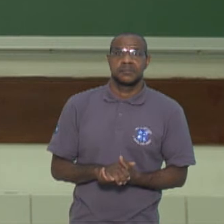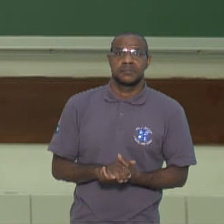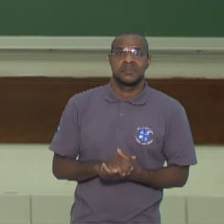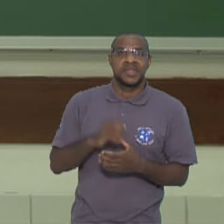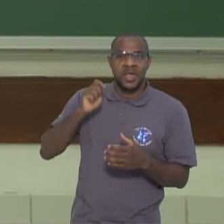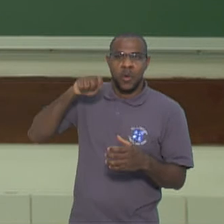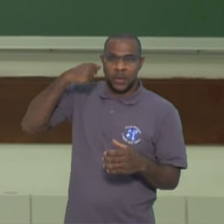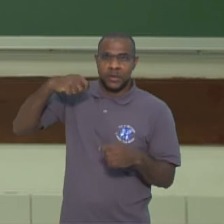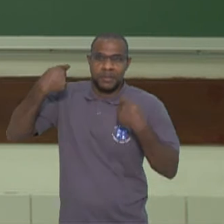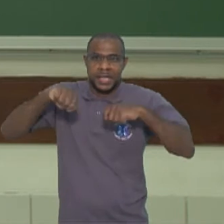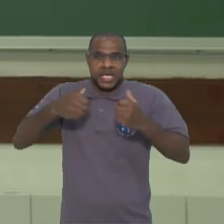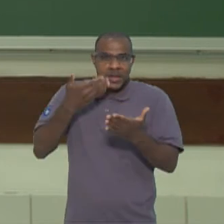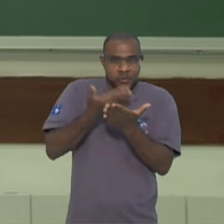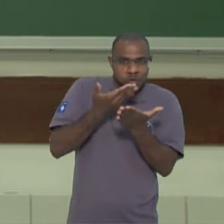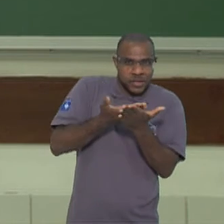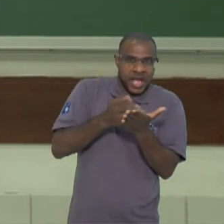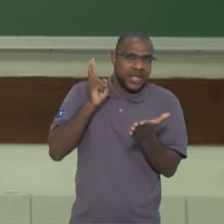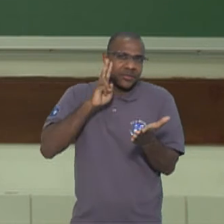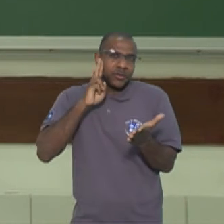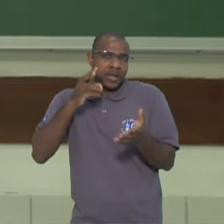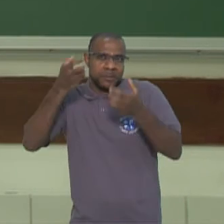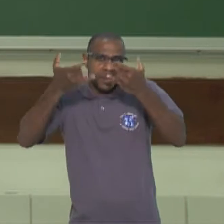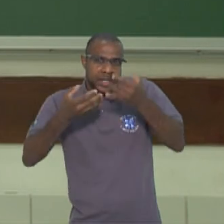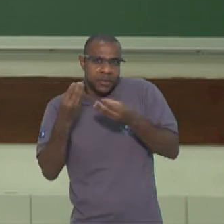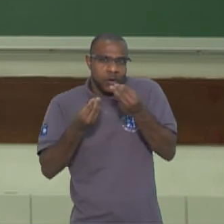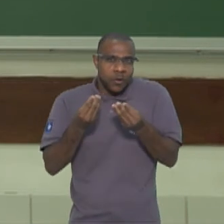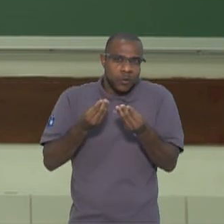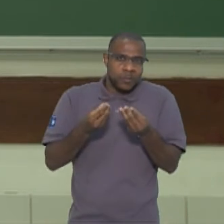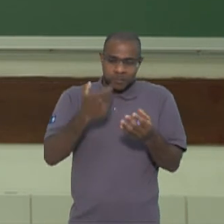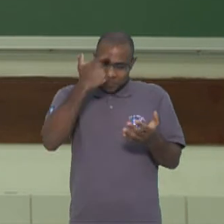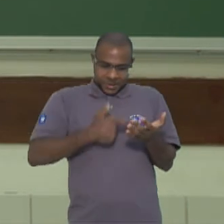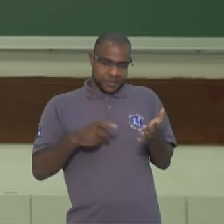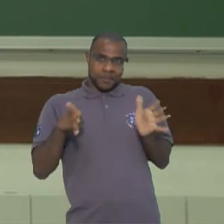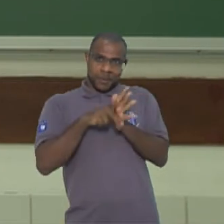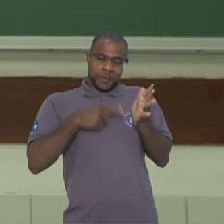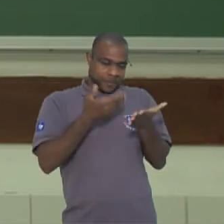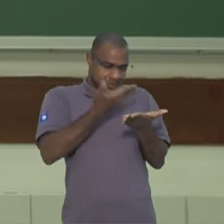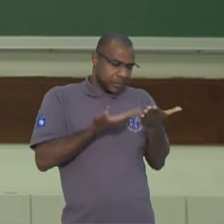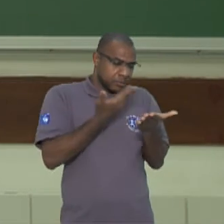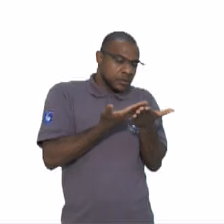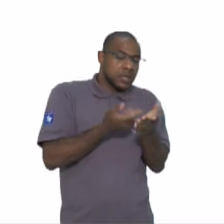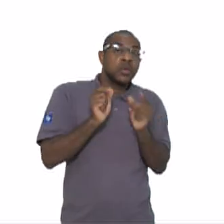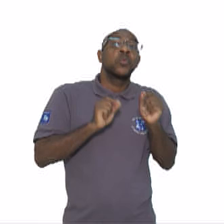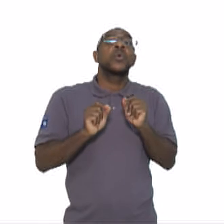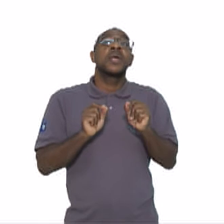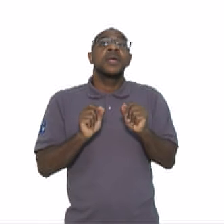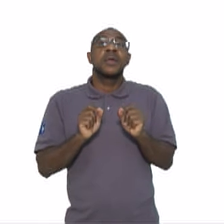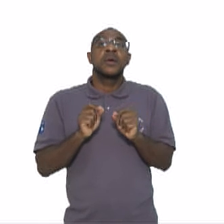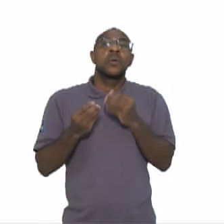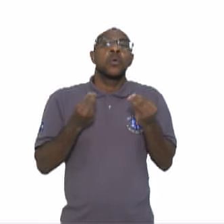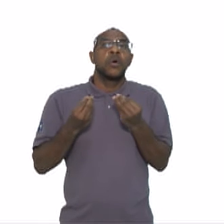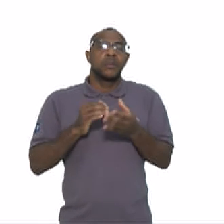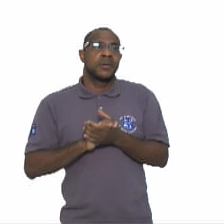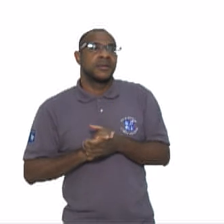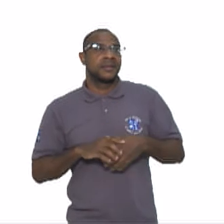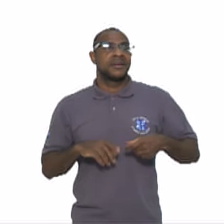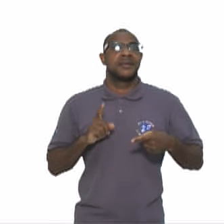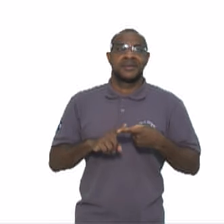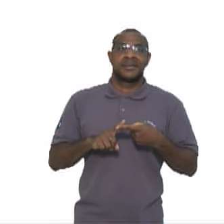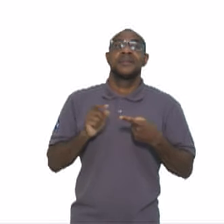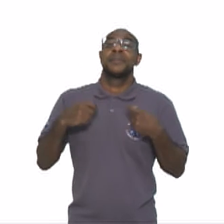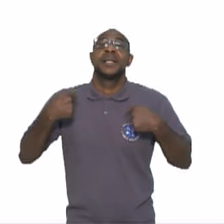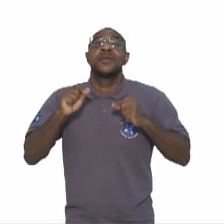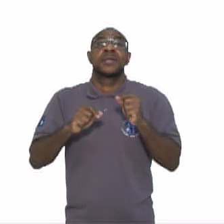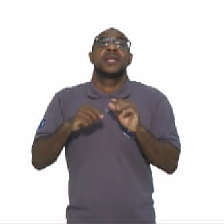Quando os atores precisam estudar a história e as falas de seus personagens, o que eles utilizam? Eles recorrem ao roteiro, né, que é